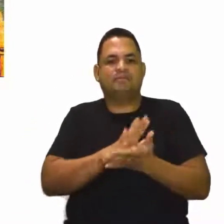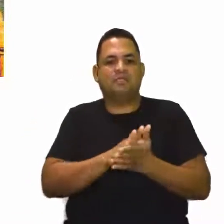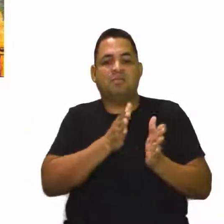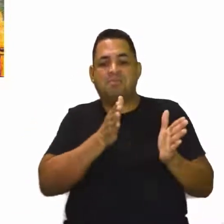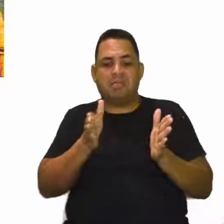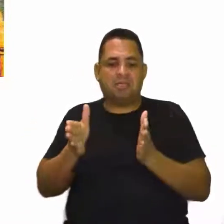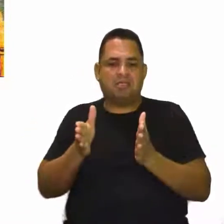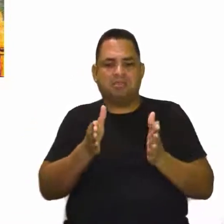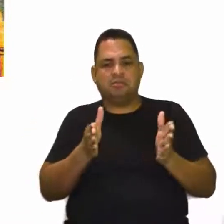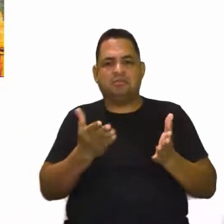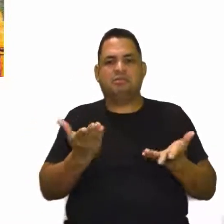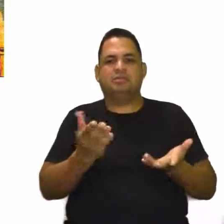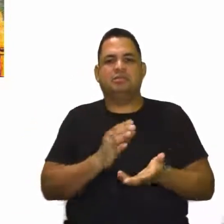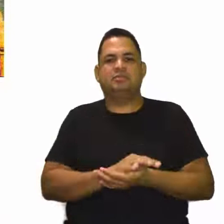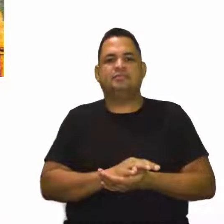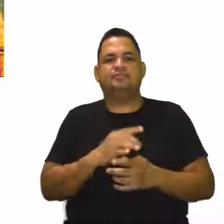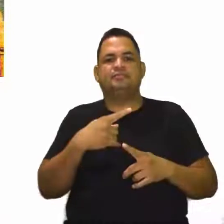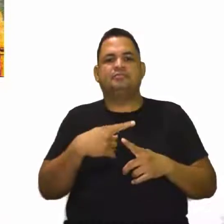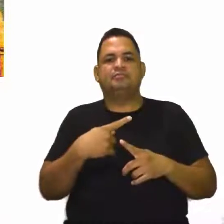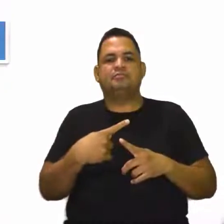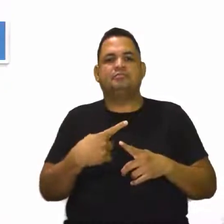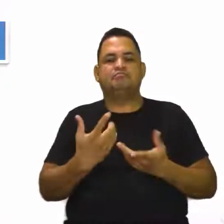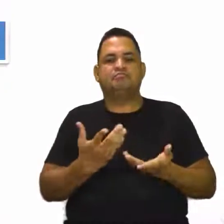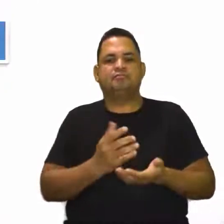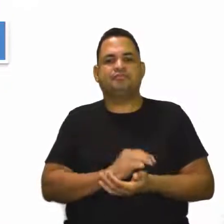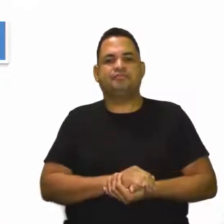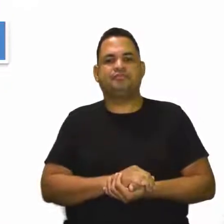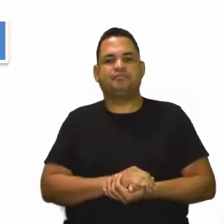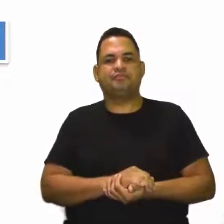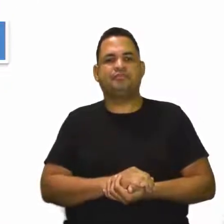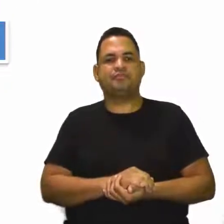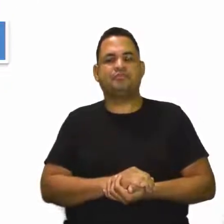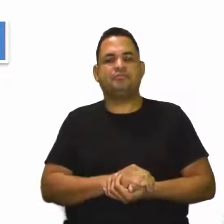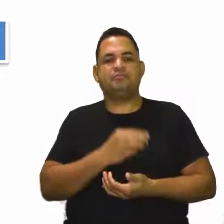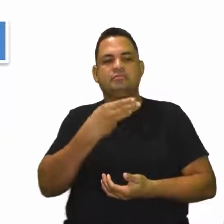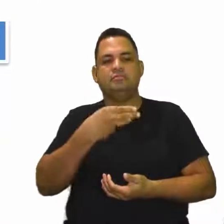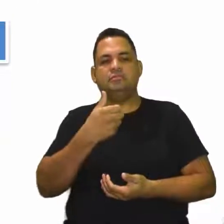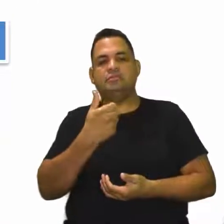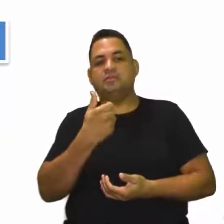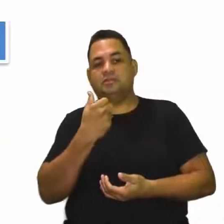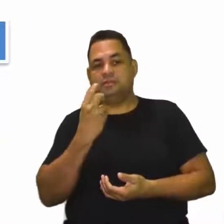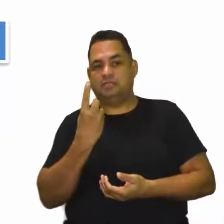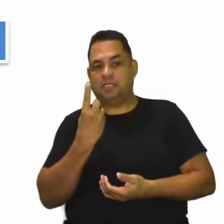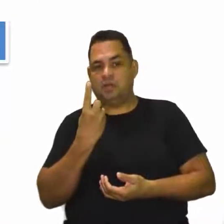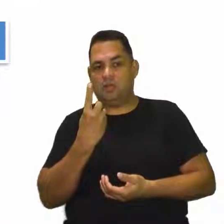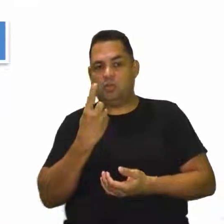tempo. É uma questão de tempo para o cara cair fora. Olha lá, no dia 31 de março